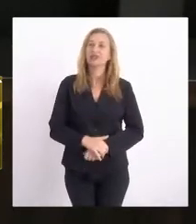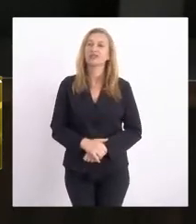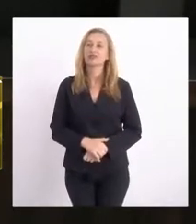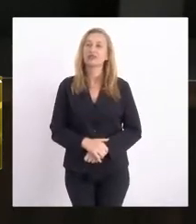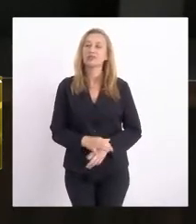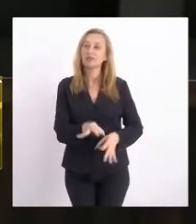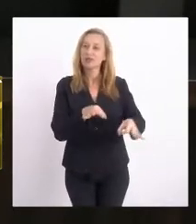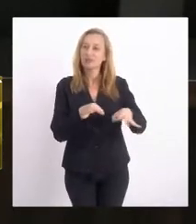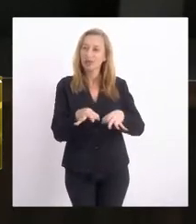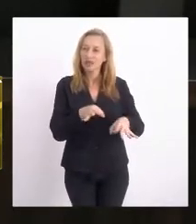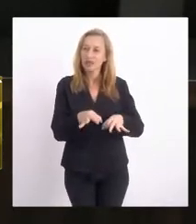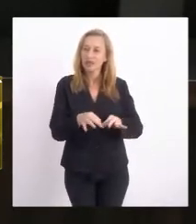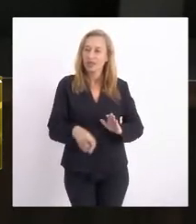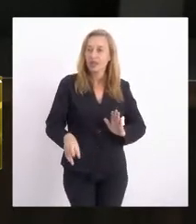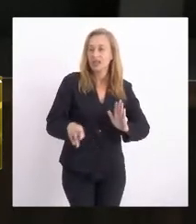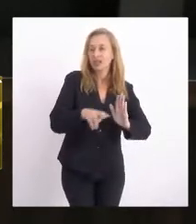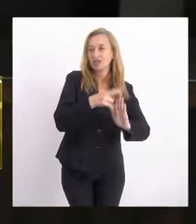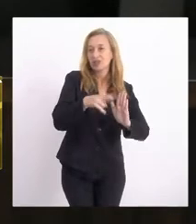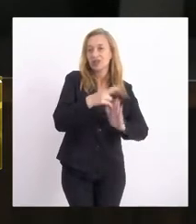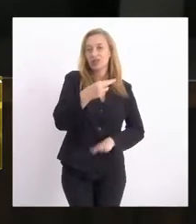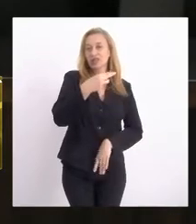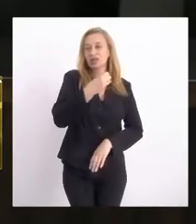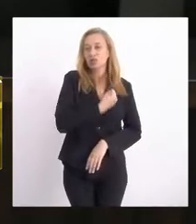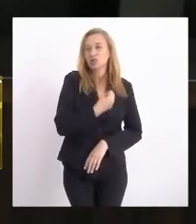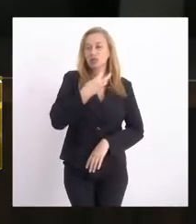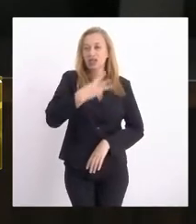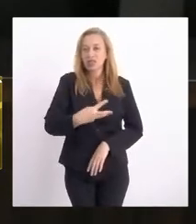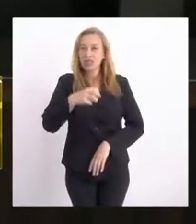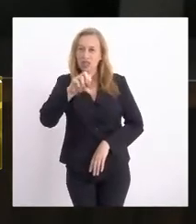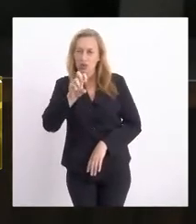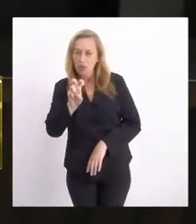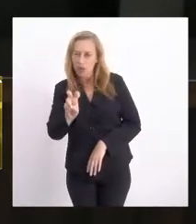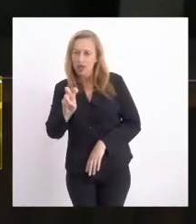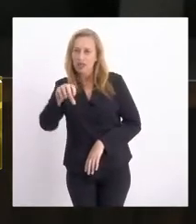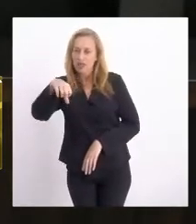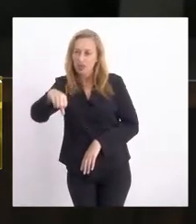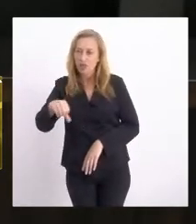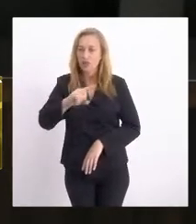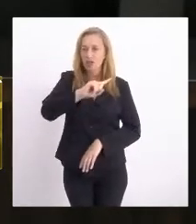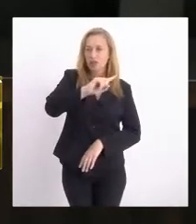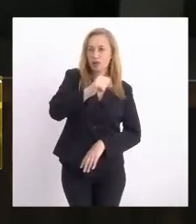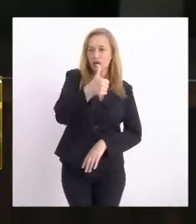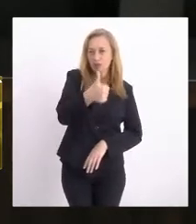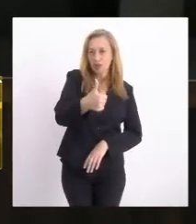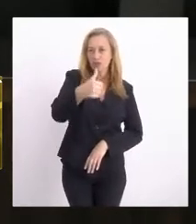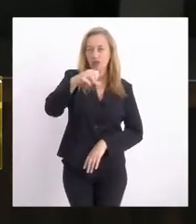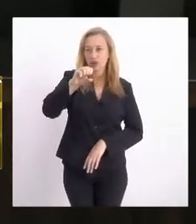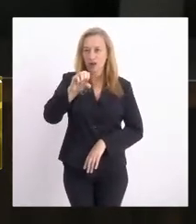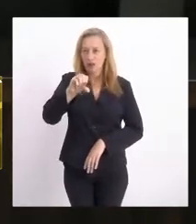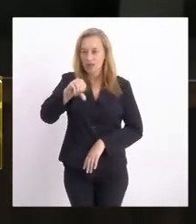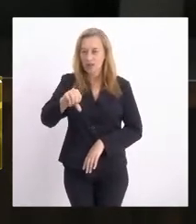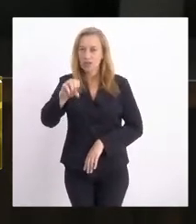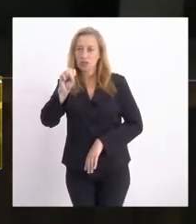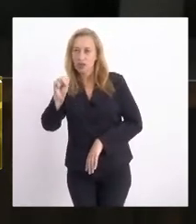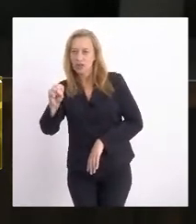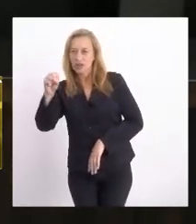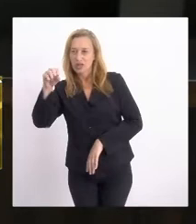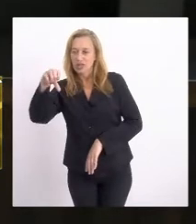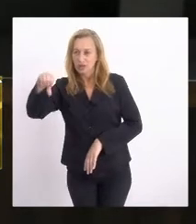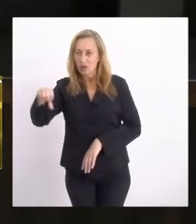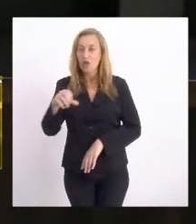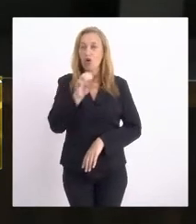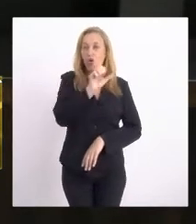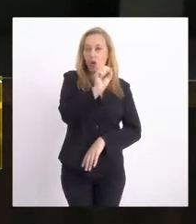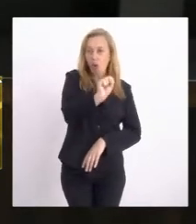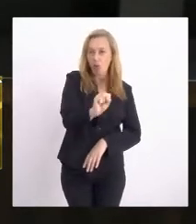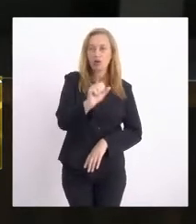pela resolução nº 359 de 1989 em oito de